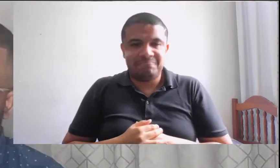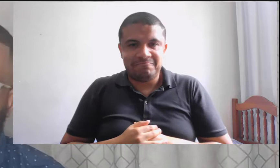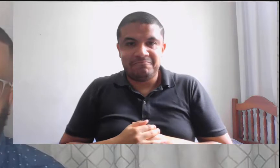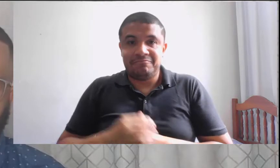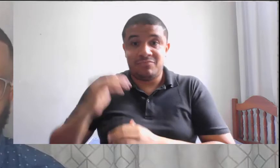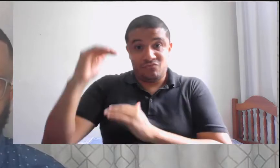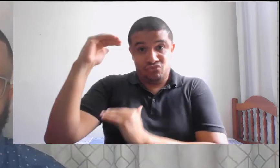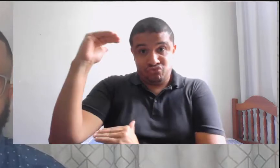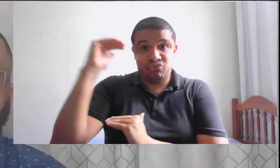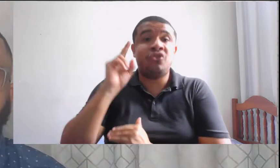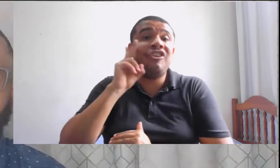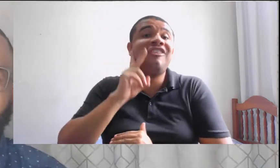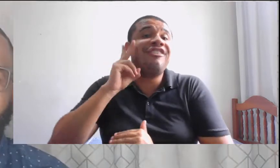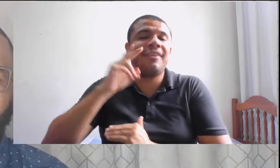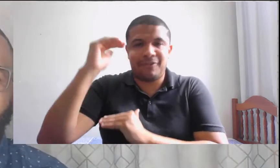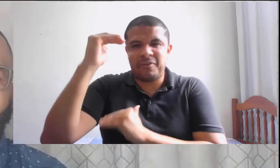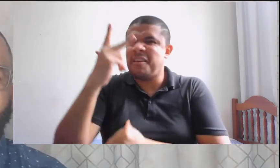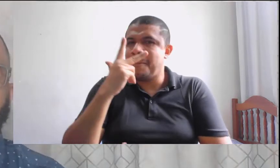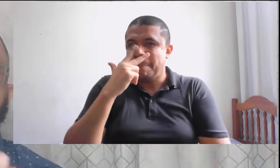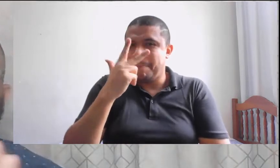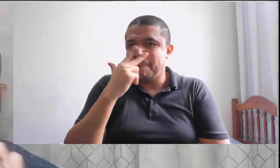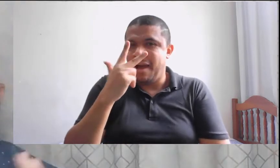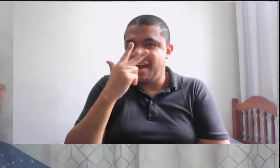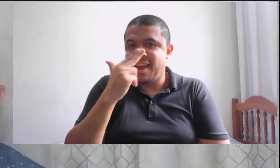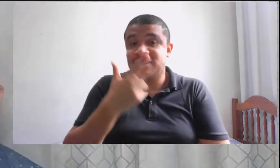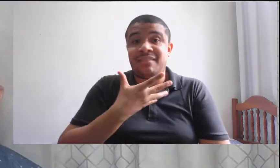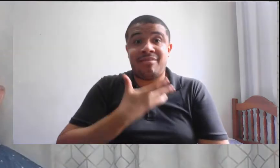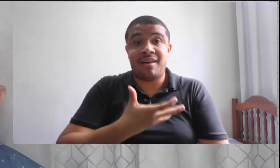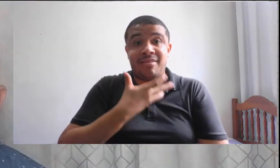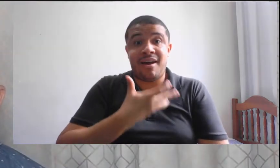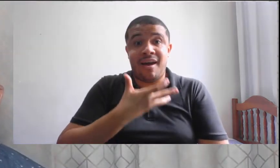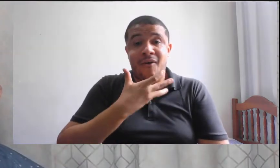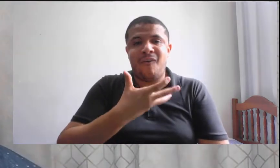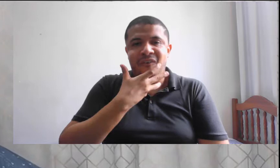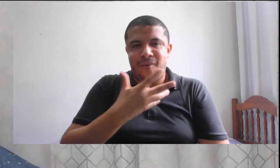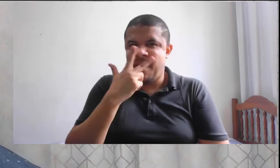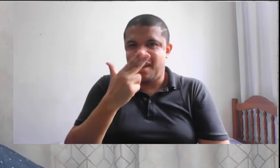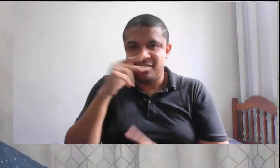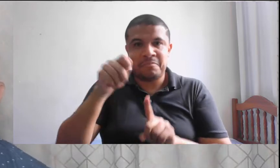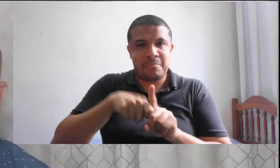Aquele garrafãozão de vinho. Me parece que era uma época de Natal, alguma coisa assim.